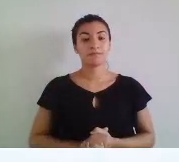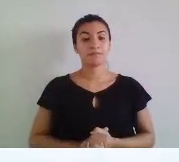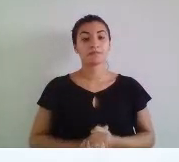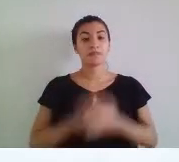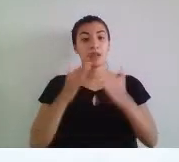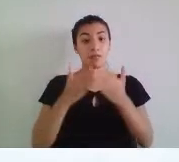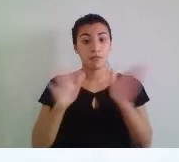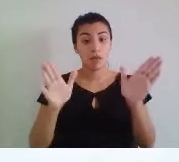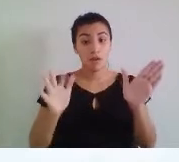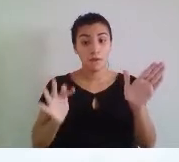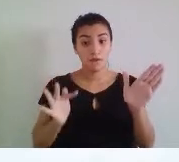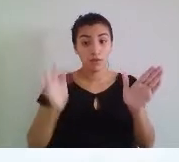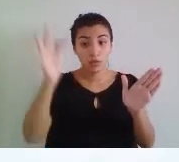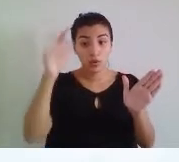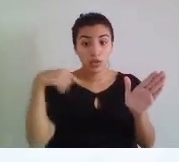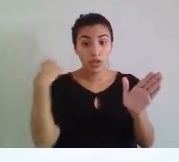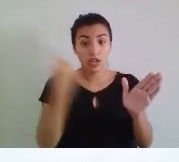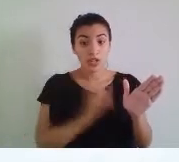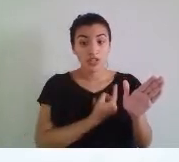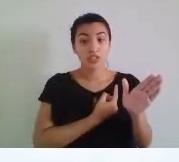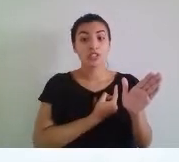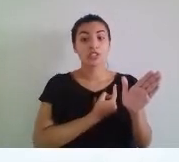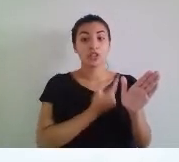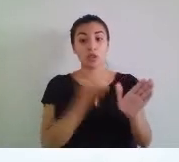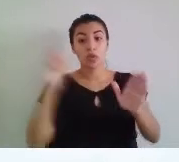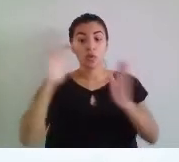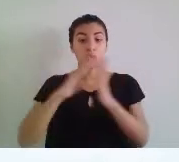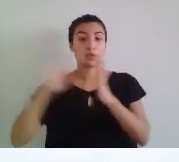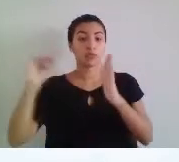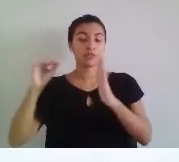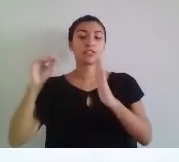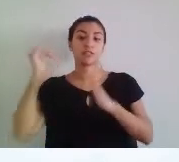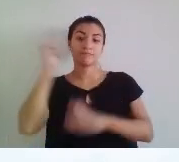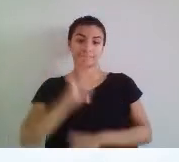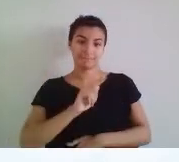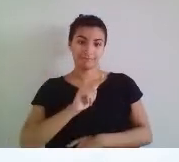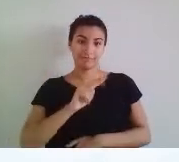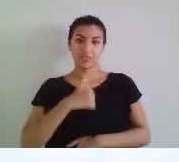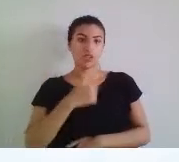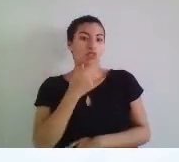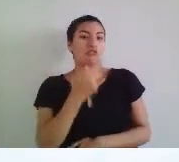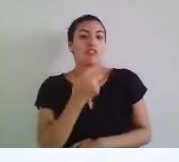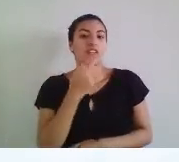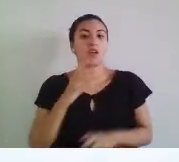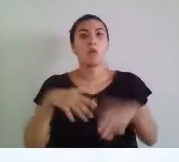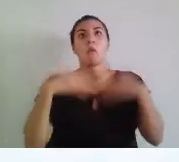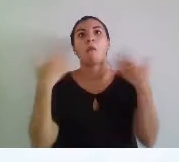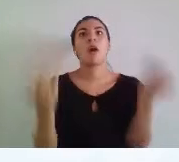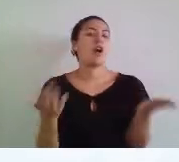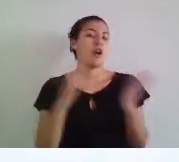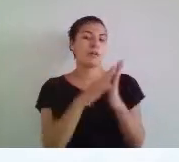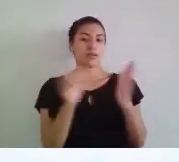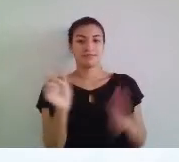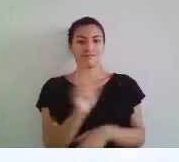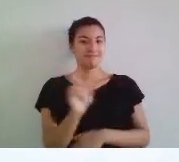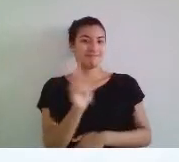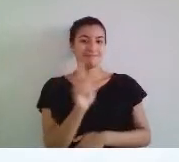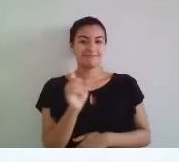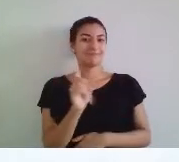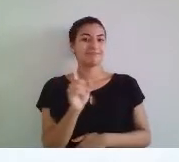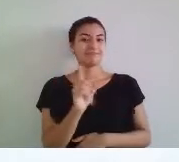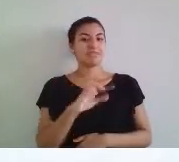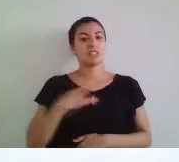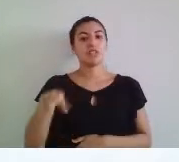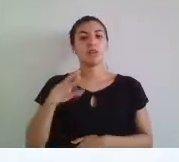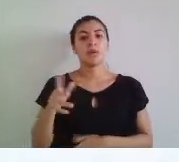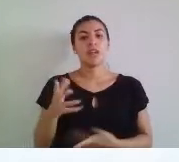futuro a gente possa talvez estar em outro modelo produtivo, né? E aí eu não estou falando aqui qual é esse outro modelo produtivo, né? Não estou